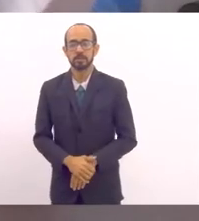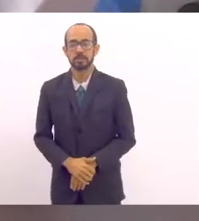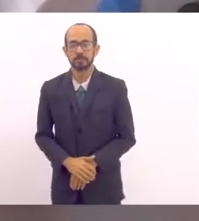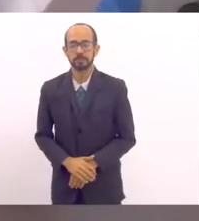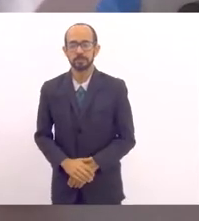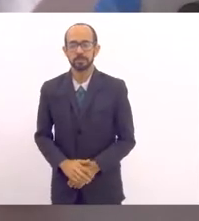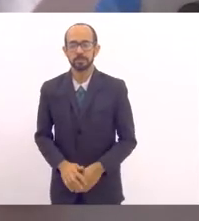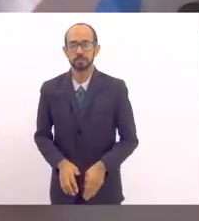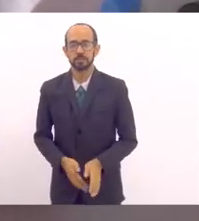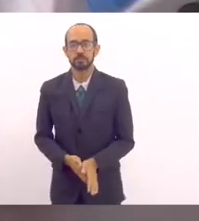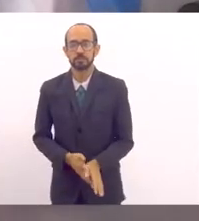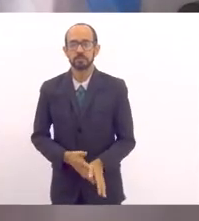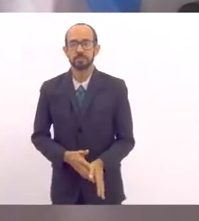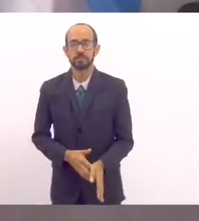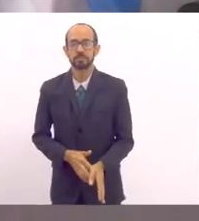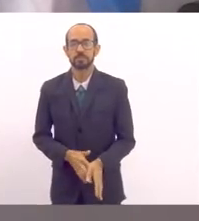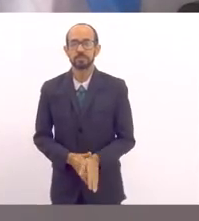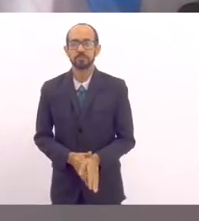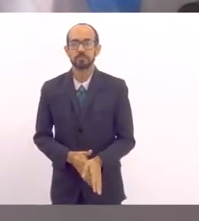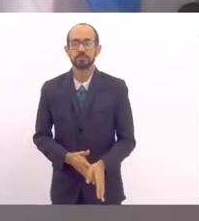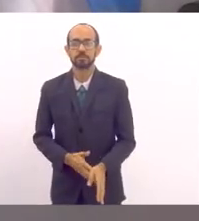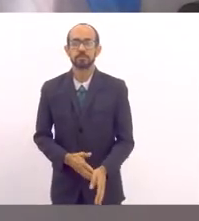Essa que eu acabei de falar, né?